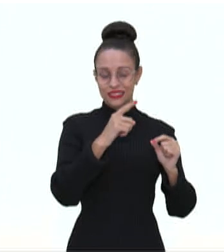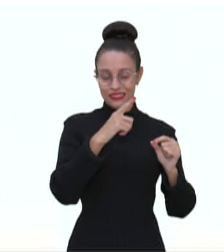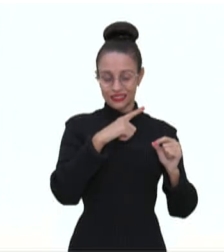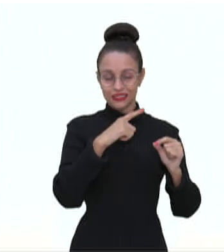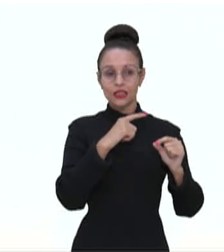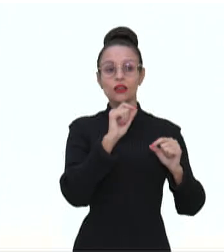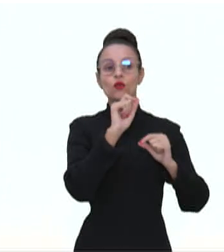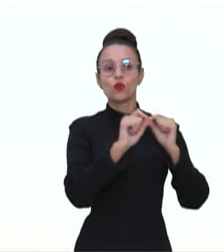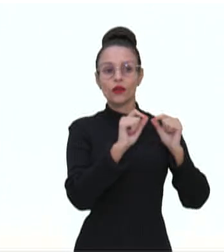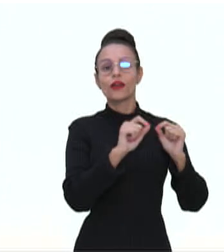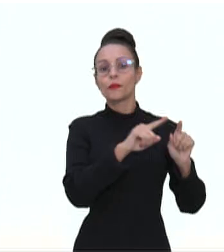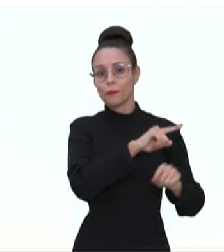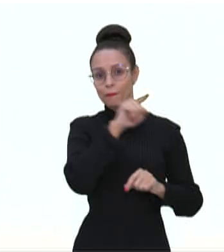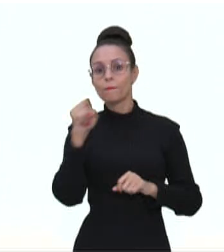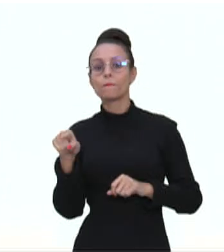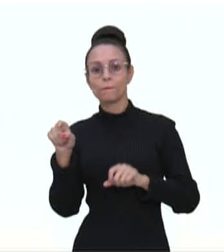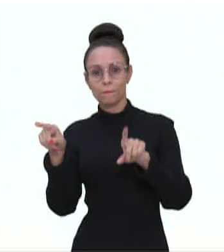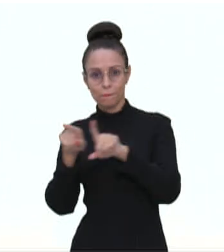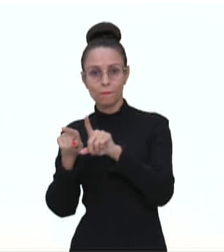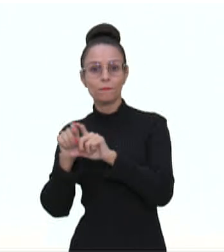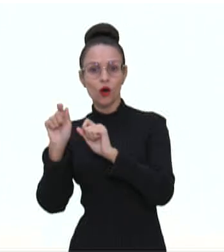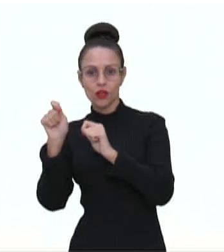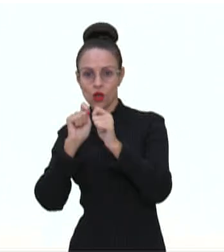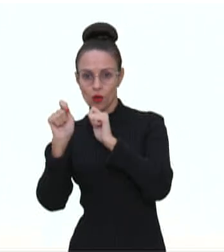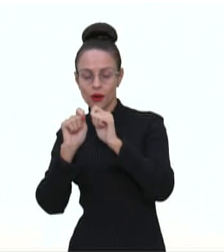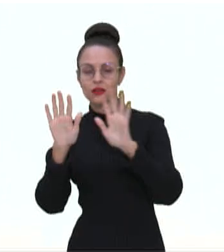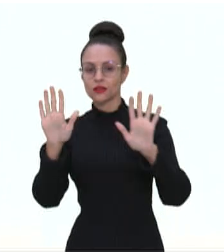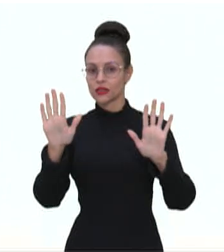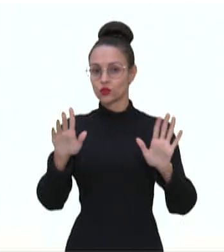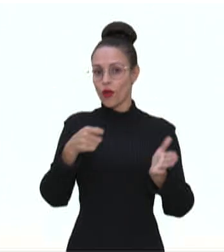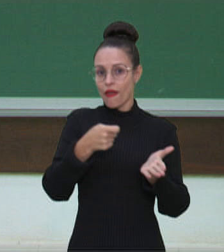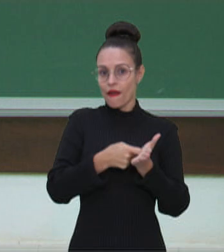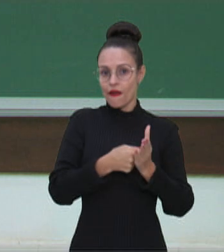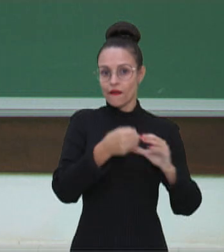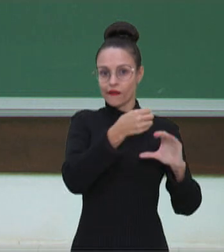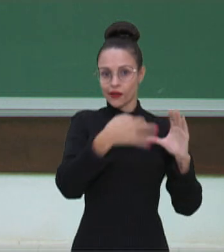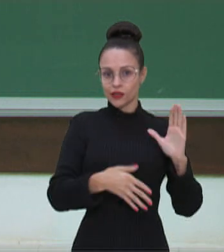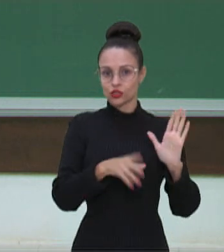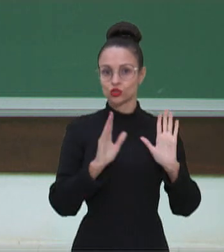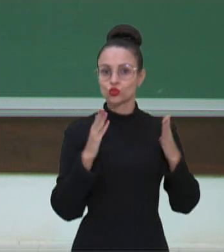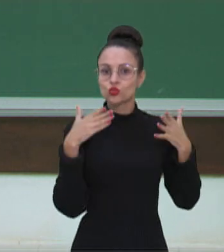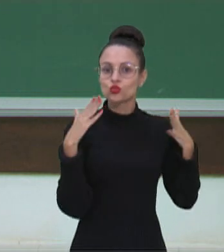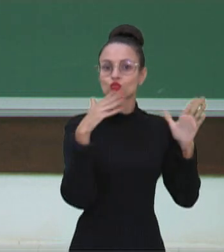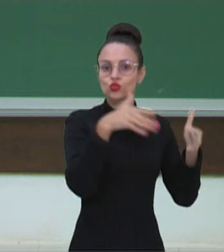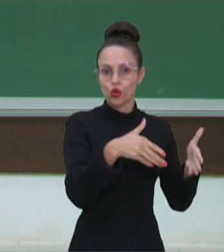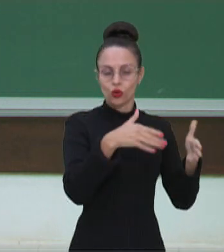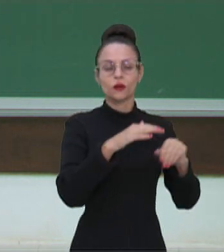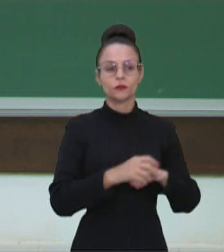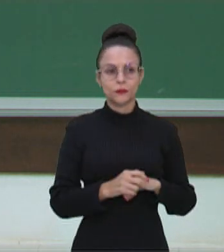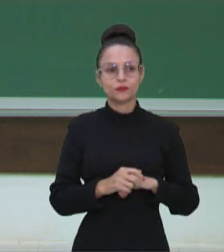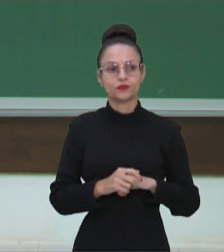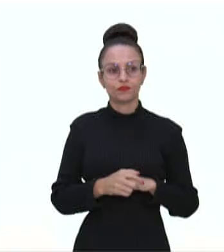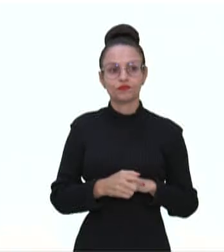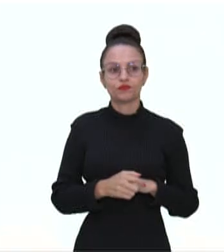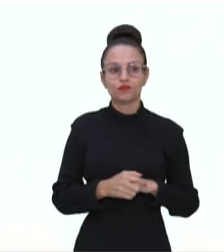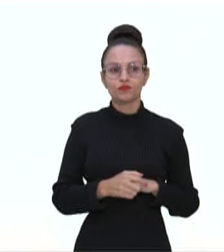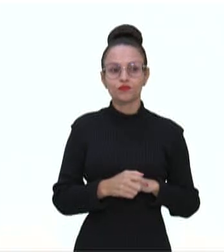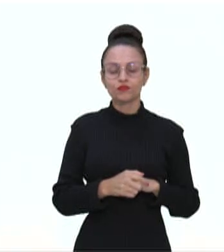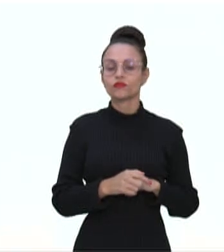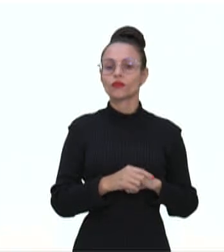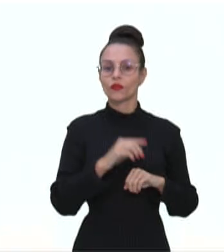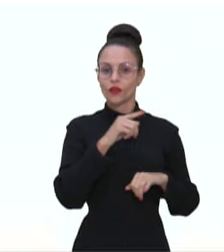pessoa, mas isso também pode acontecer na reportagem. Então, não é uma característica que iria diferenciar as duas.